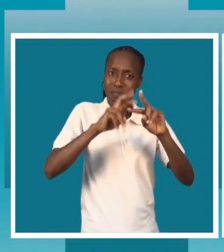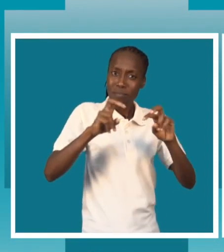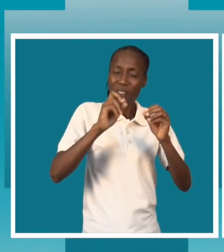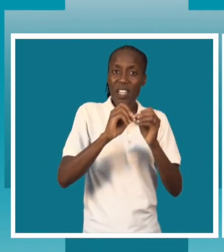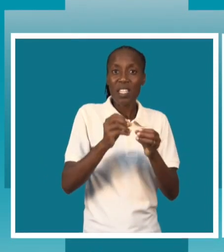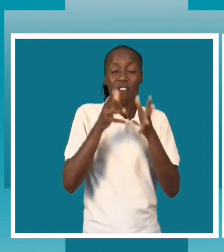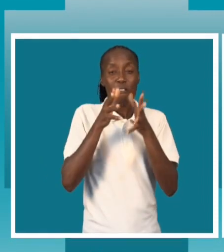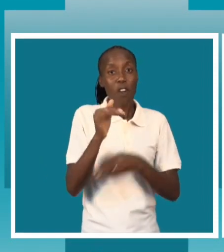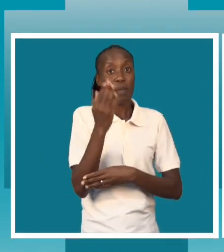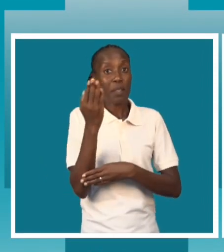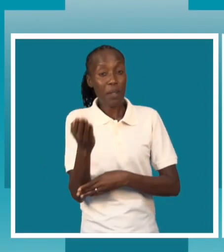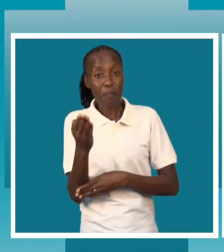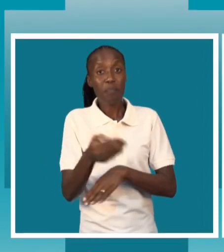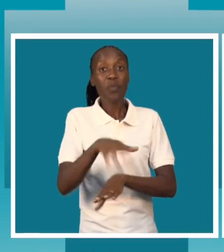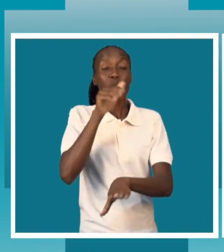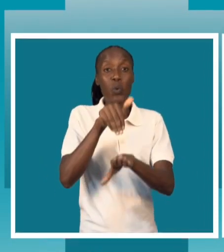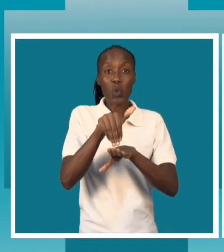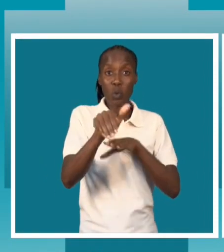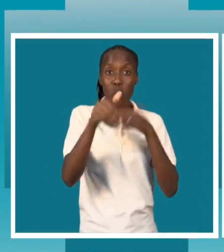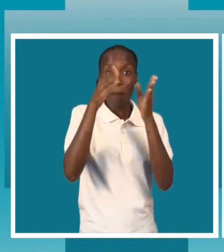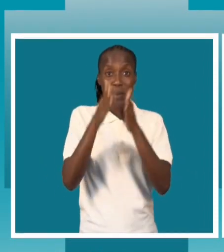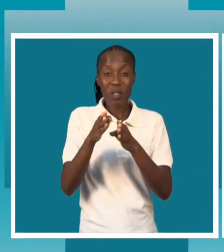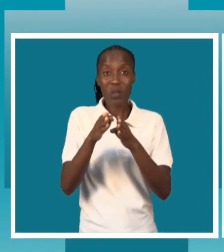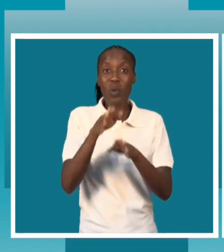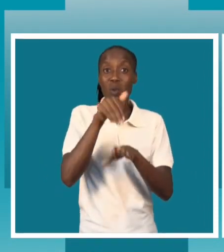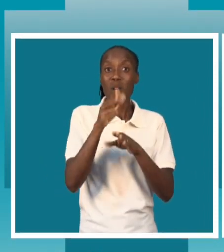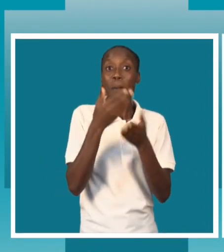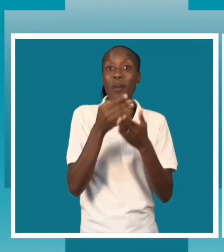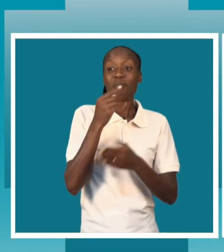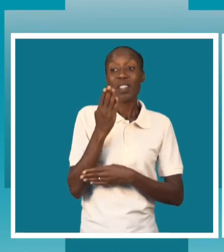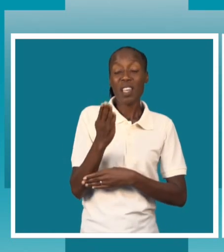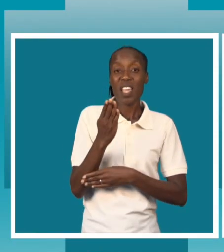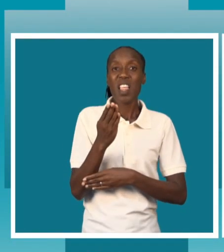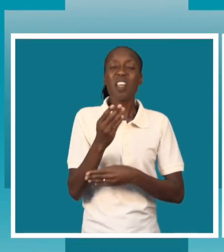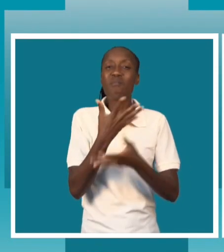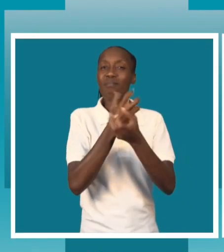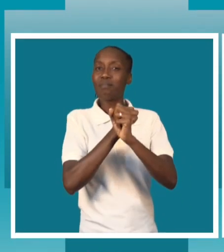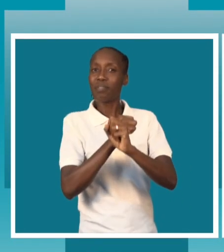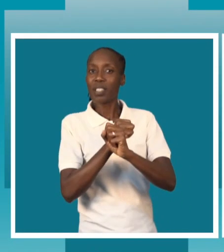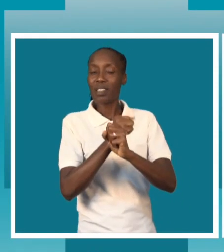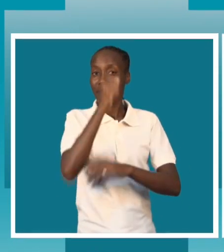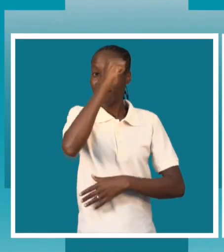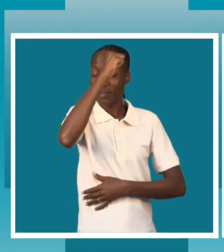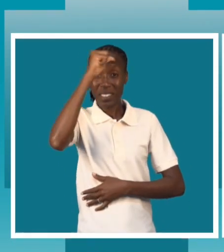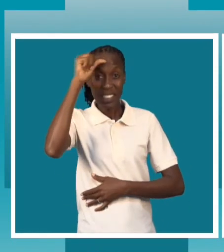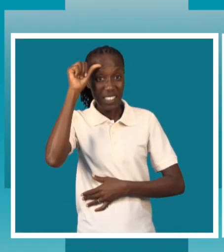maneira, a pessoa continua com esta postura porque é inevitável, mas associada a estas práticas